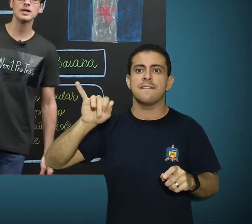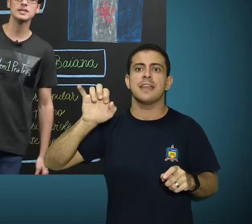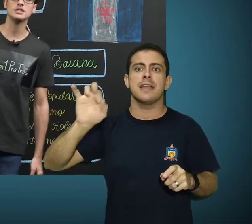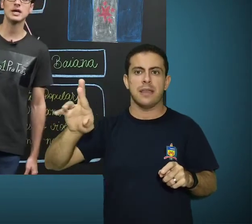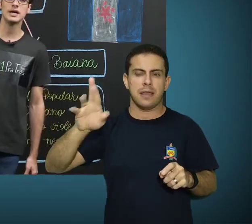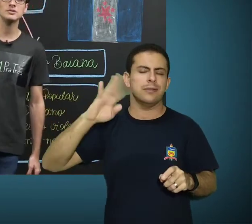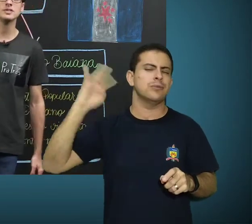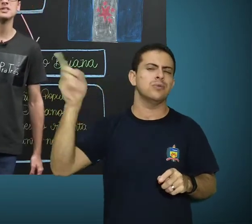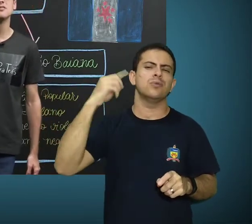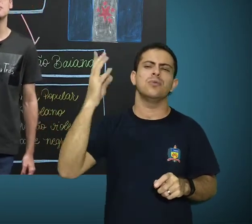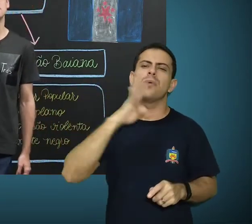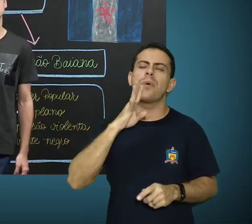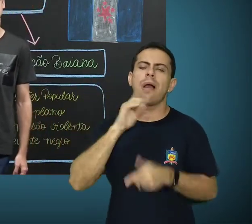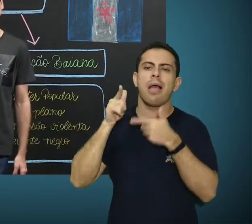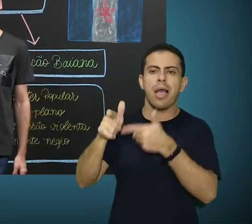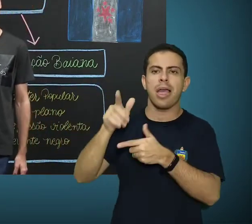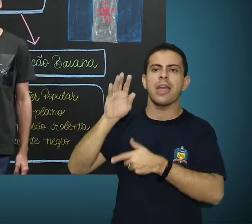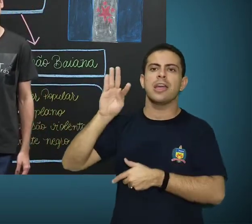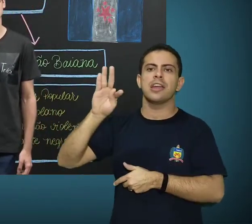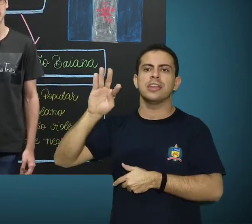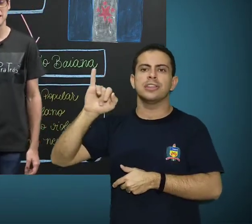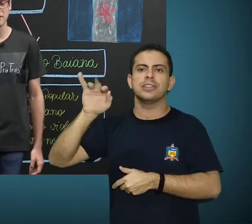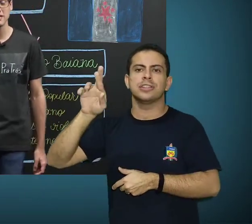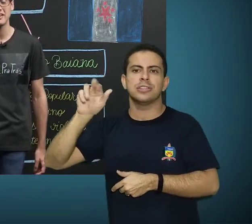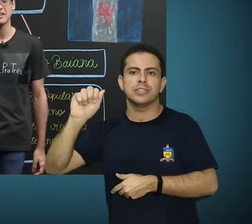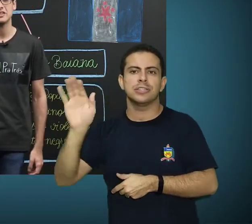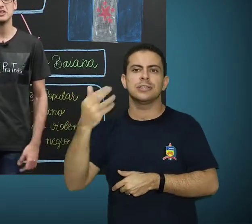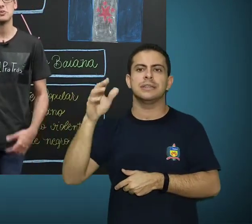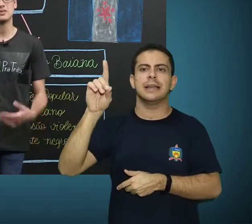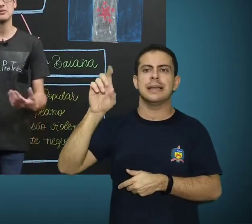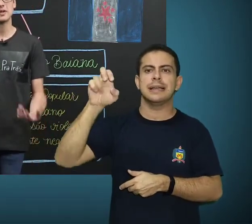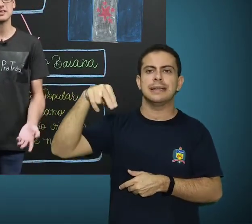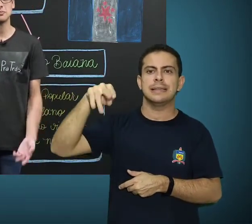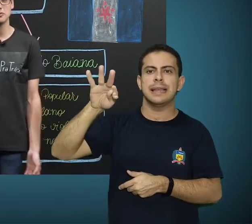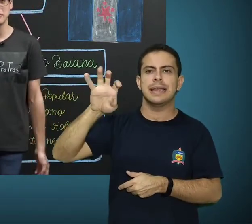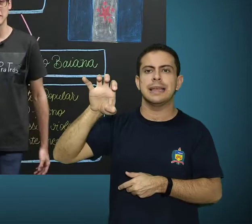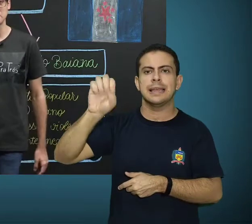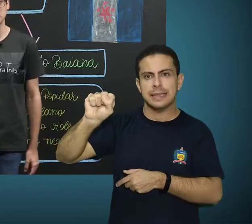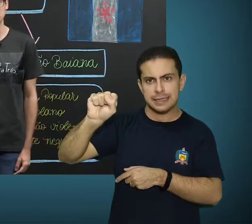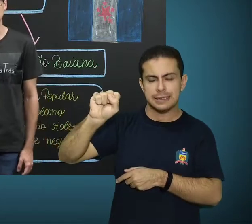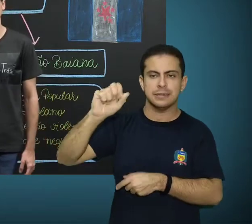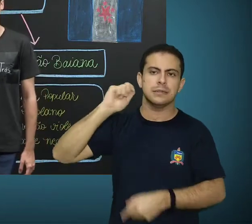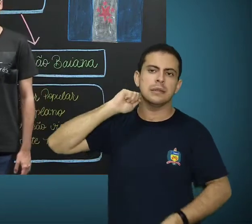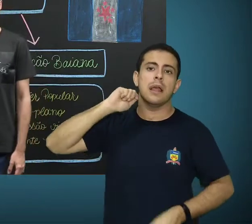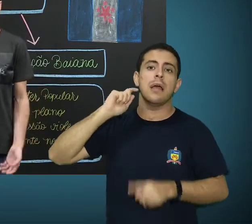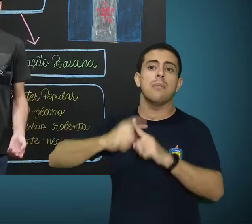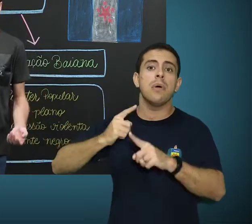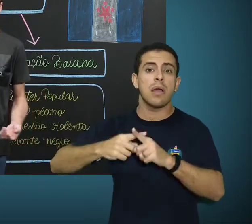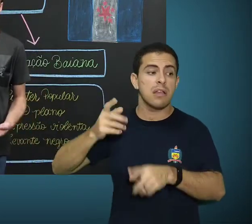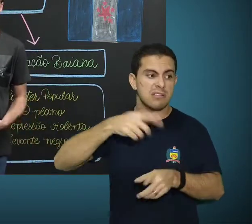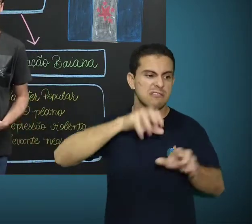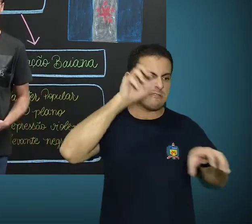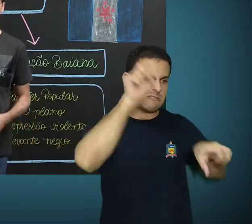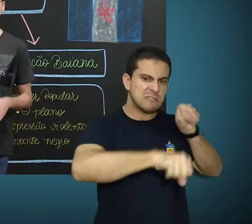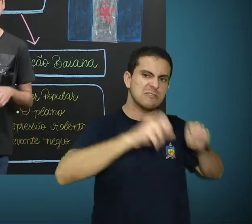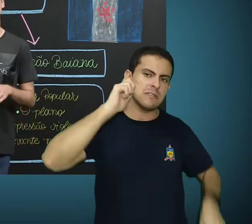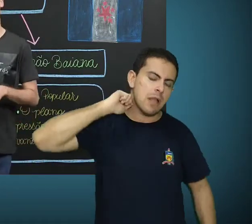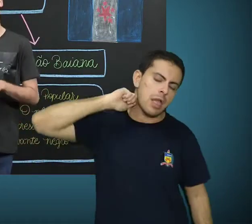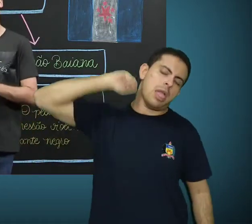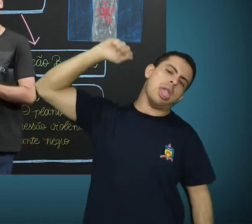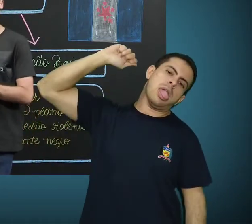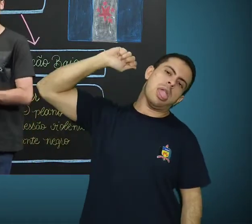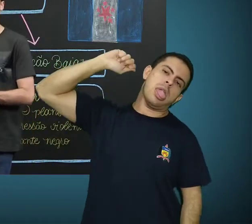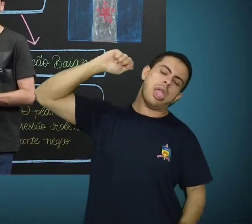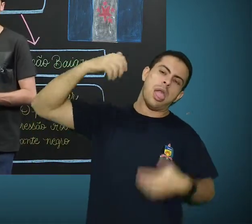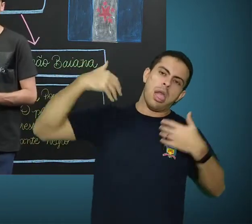e esquartejado e teve pedaços do seu cadáver expostos em praça pública. O que acontece? A gente precisa